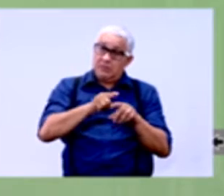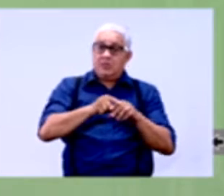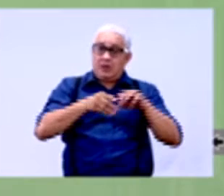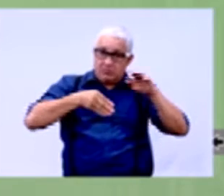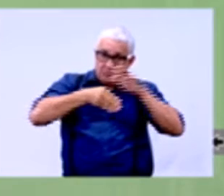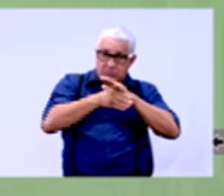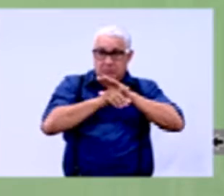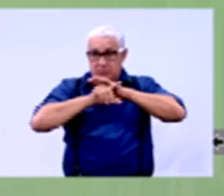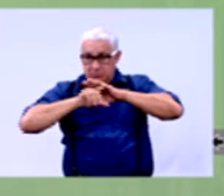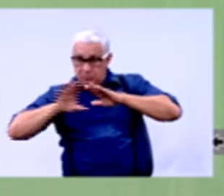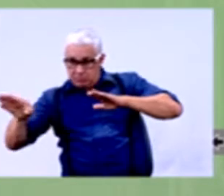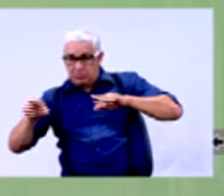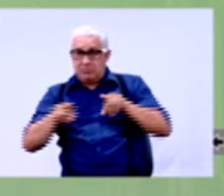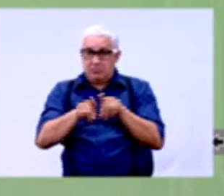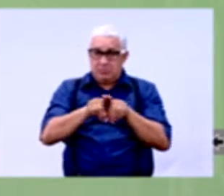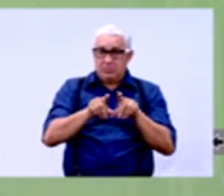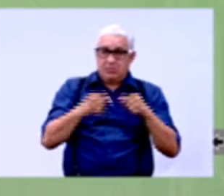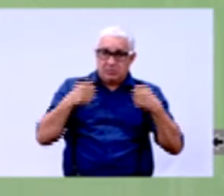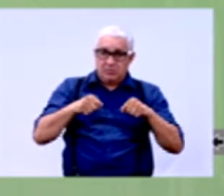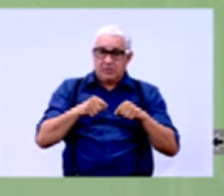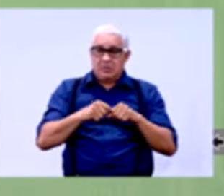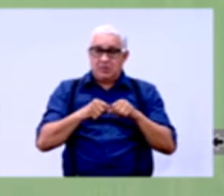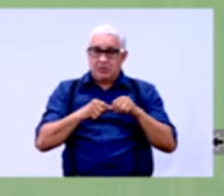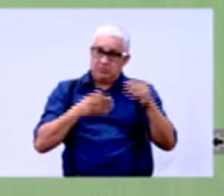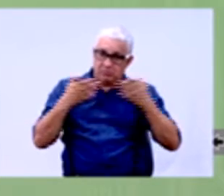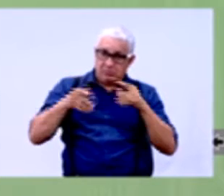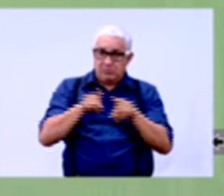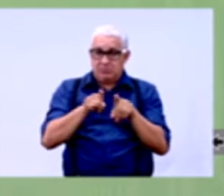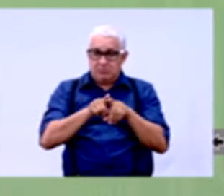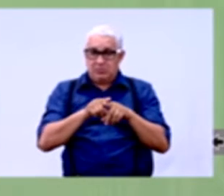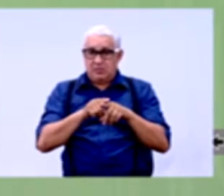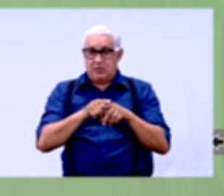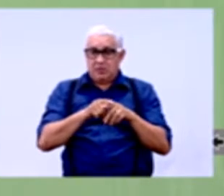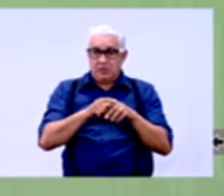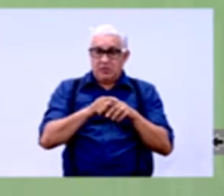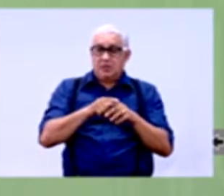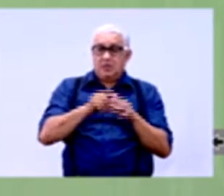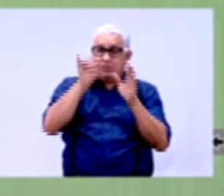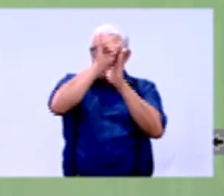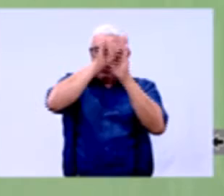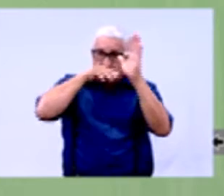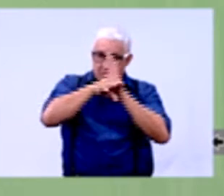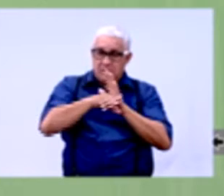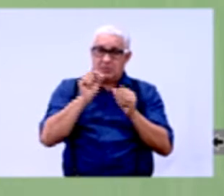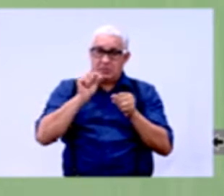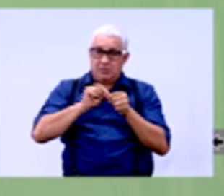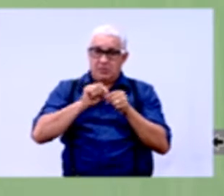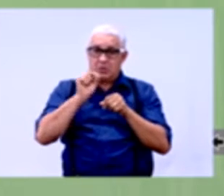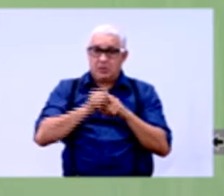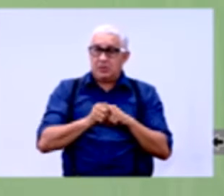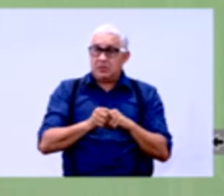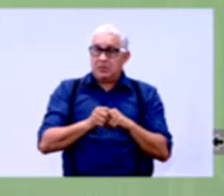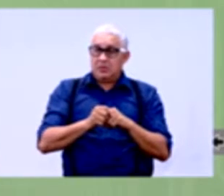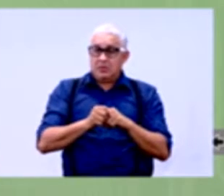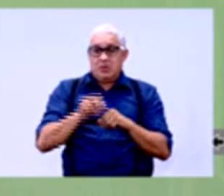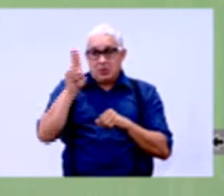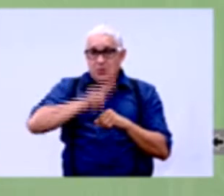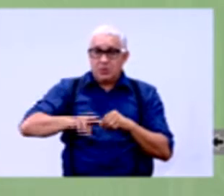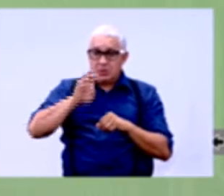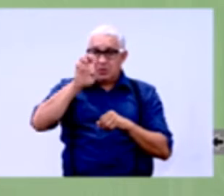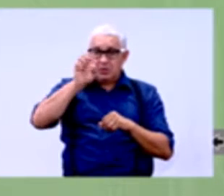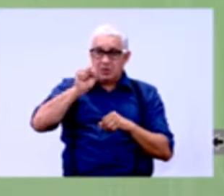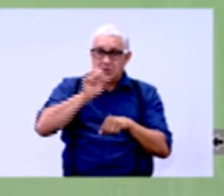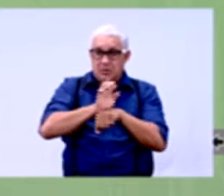terão que ser analisadas, projetadas e implementadas para realizar os casos de uso que